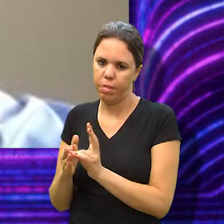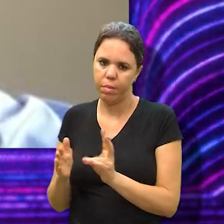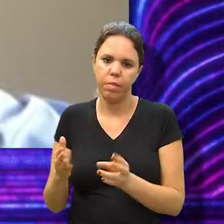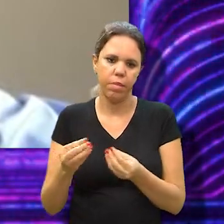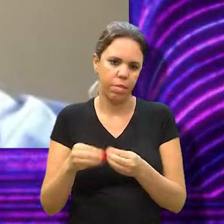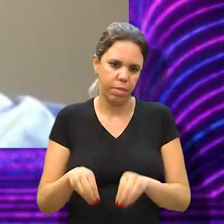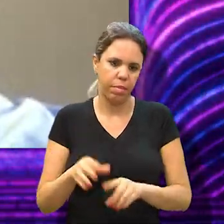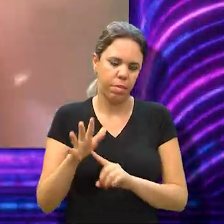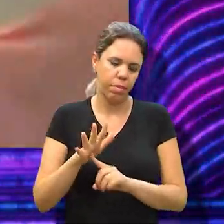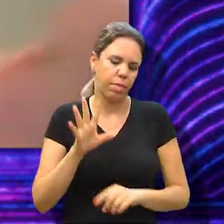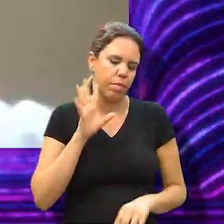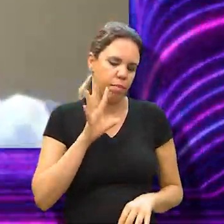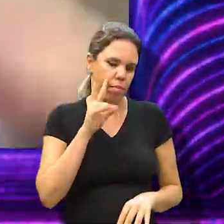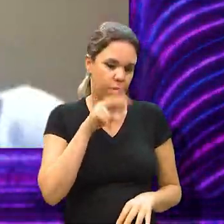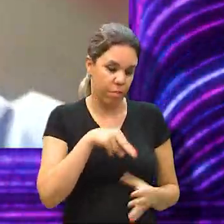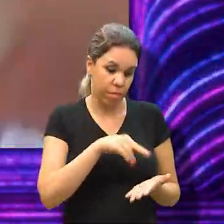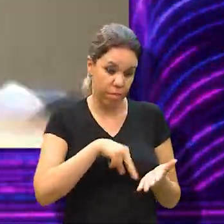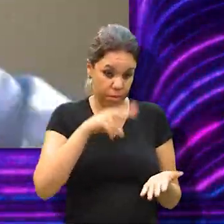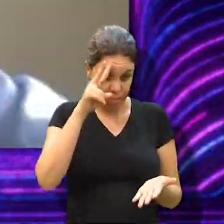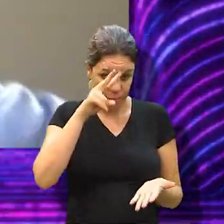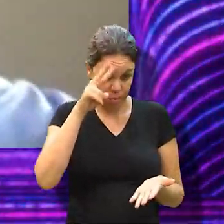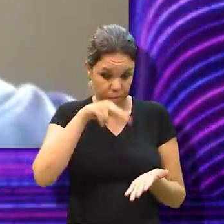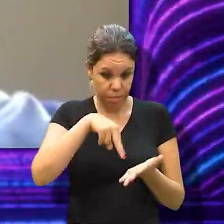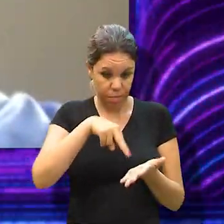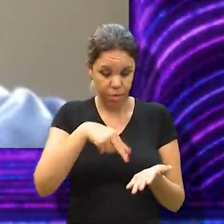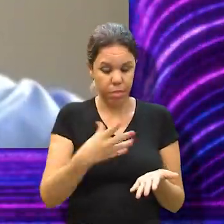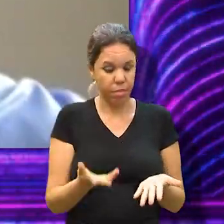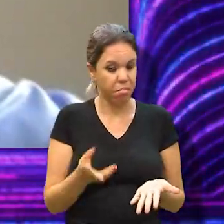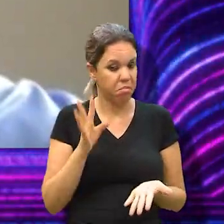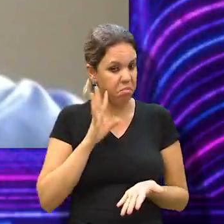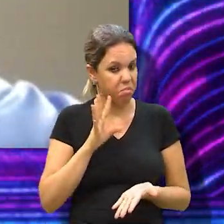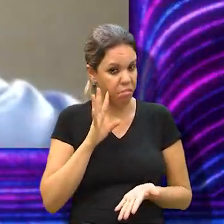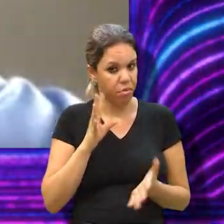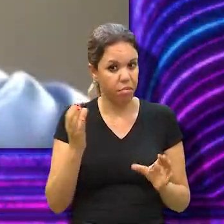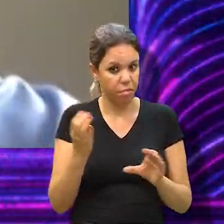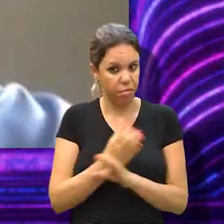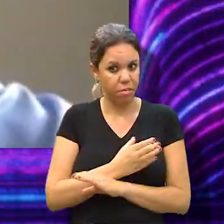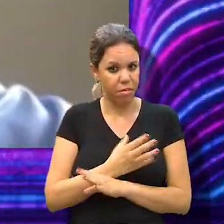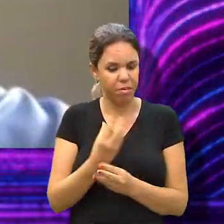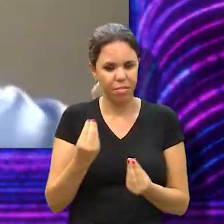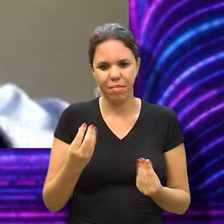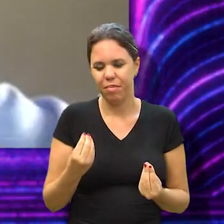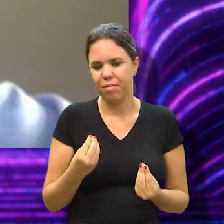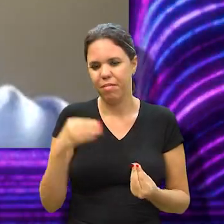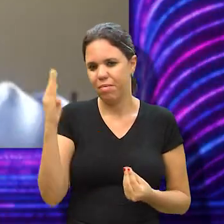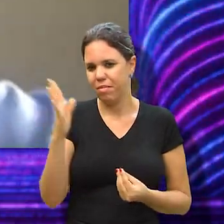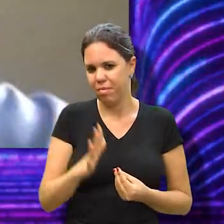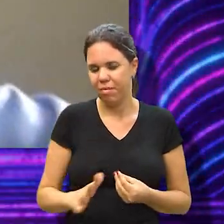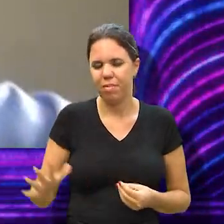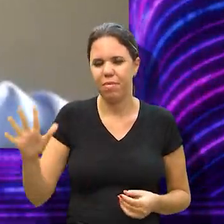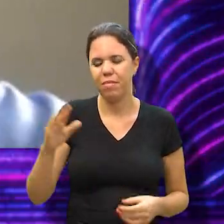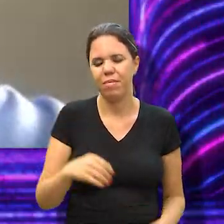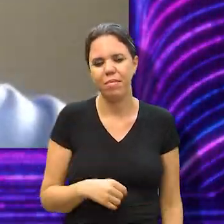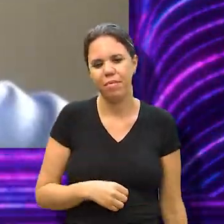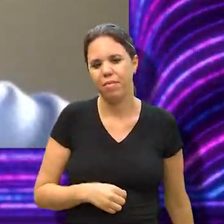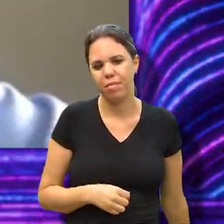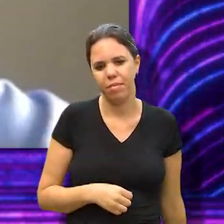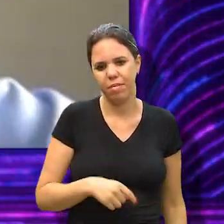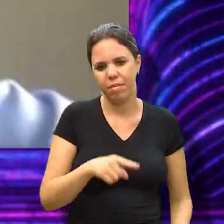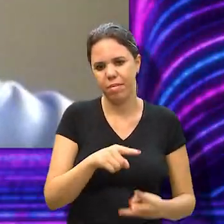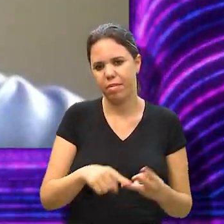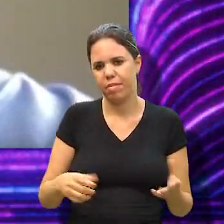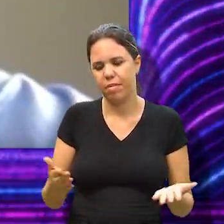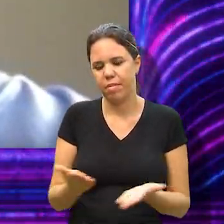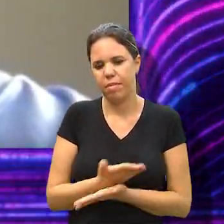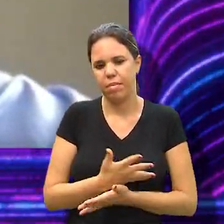enfim. É bacana, tem uma história bem completa, eu diria, e muito Brasil. Um